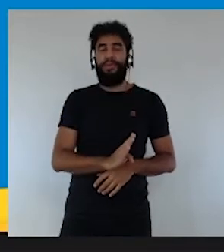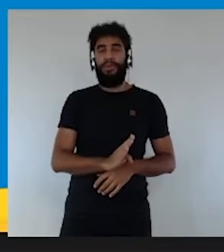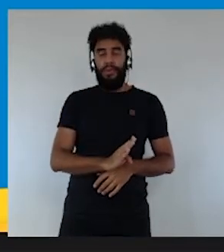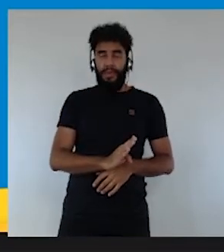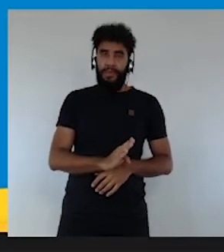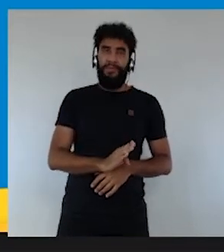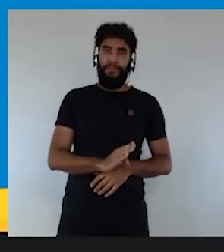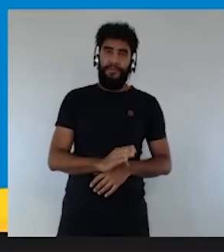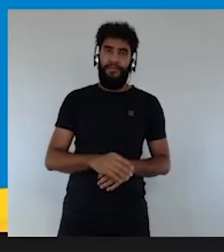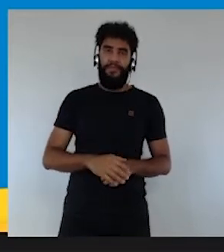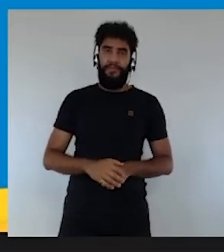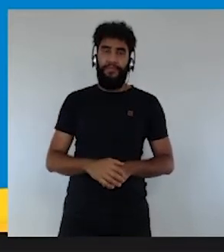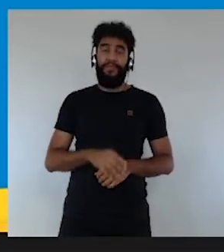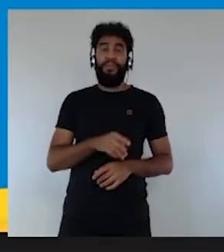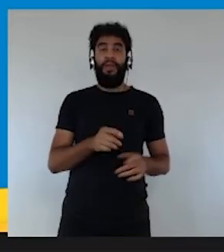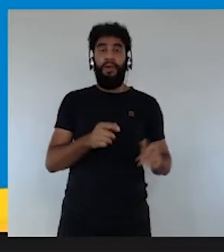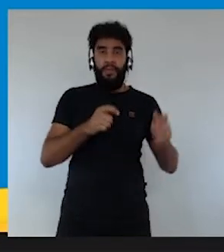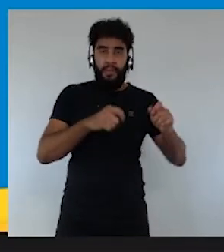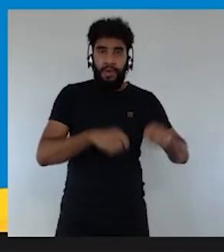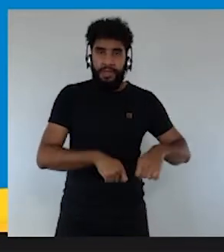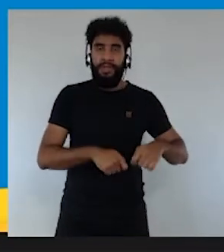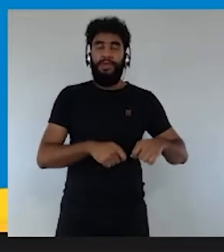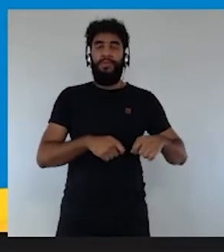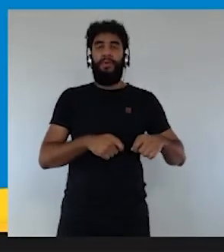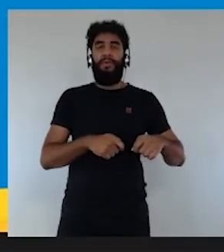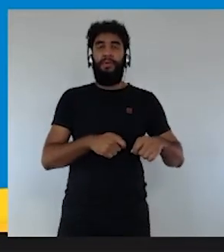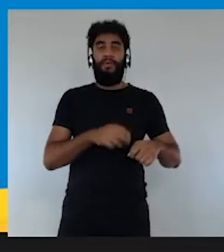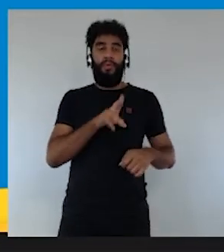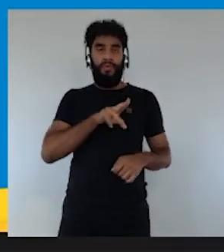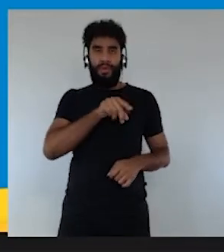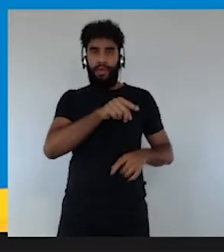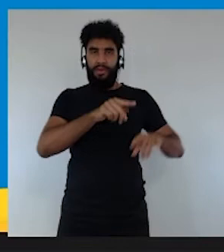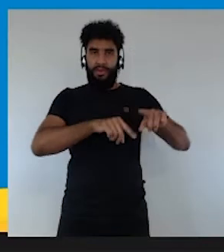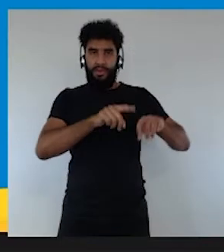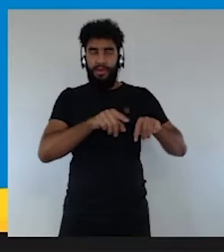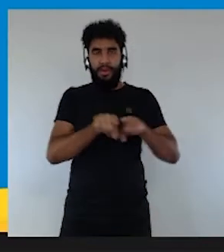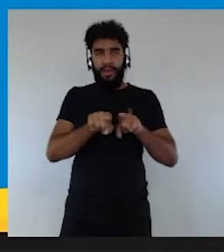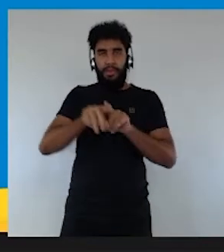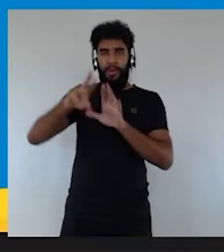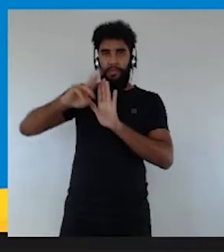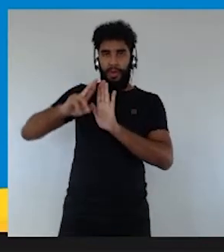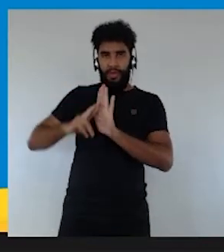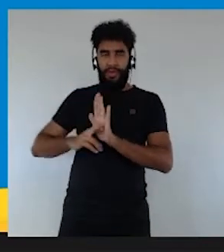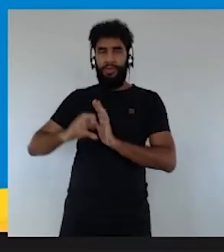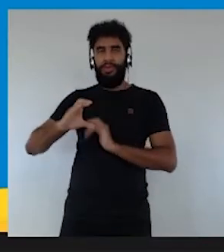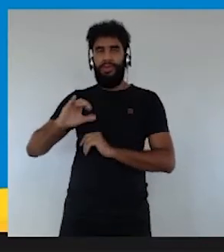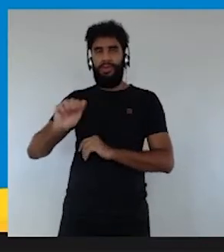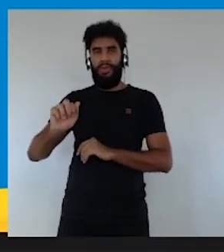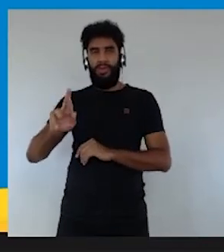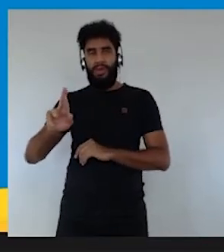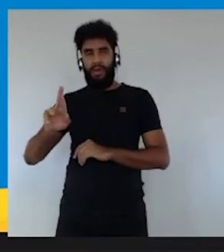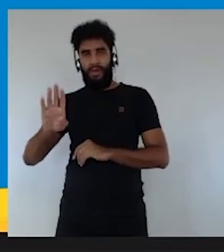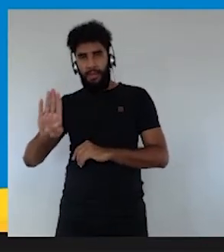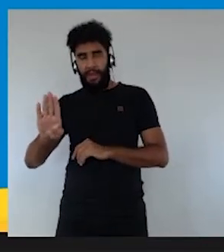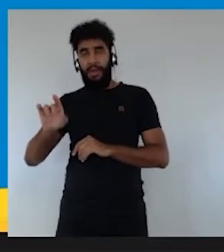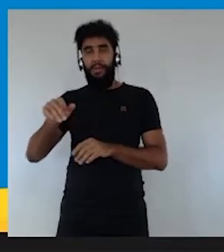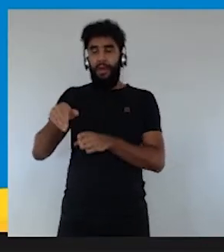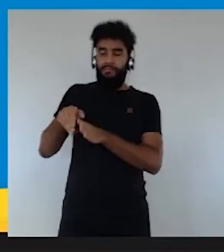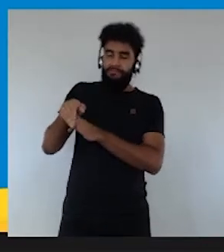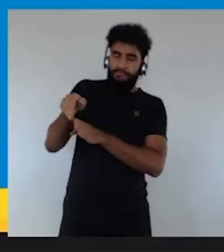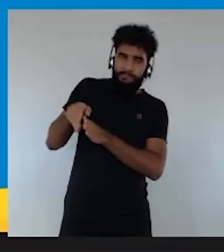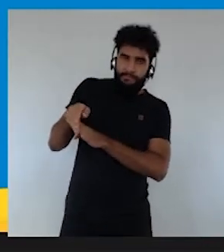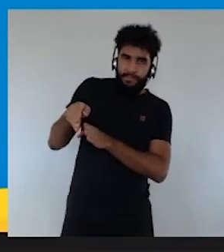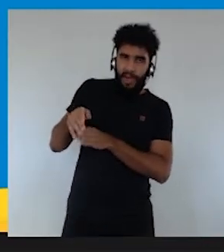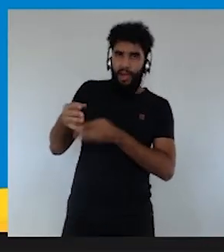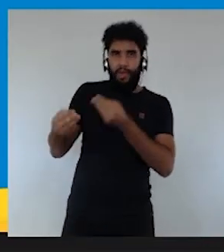CANSA-CBC. Você pode recorrer a esses instrumentos e os outros protocolos do CIARB para lhe dar uma orientação